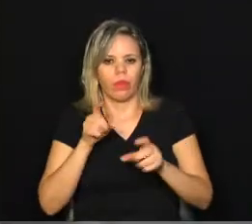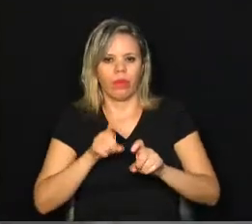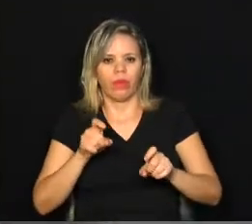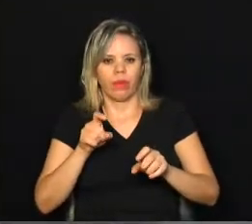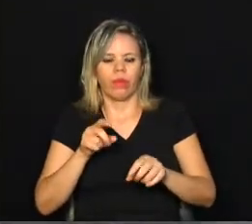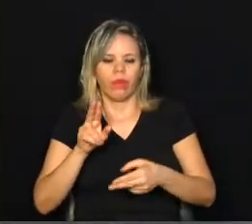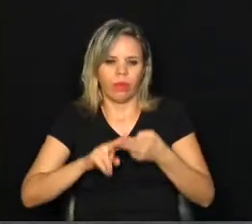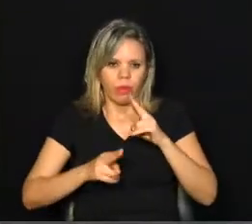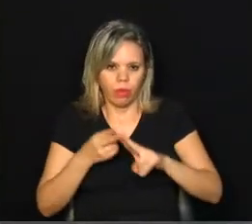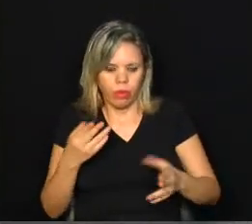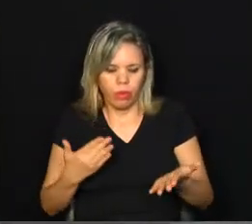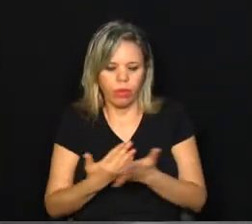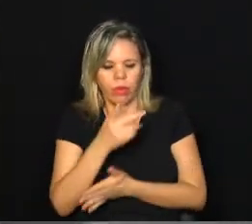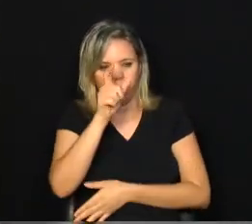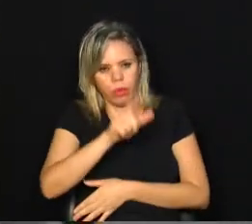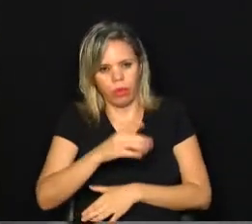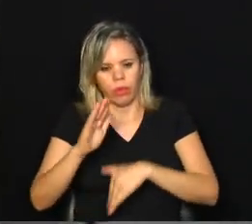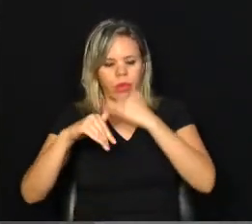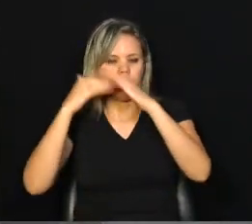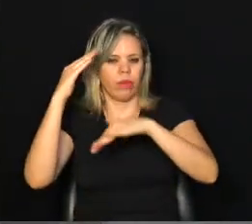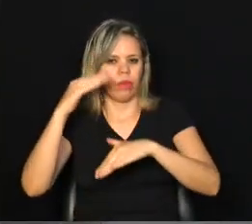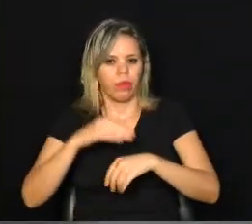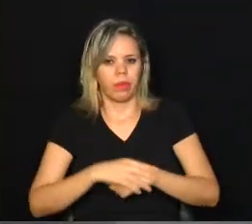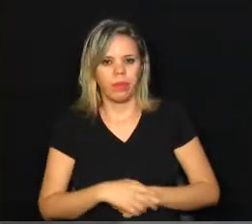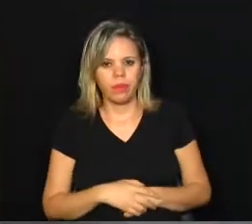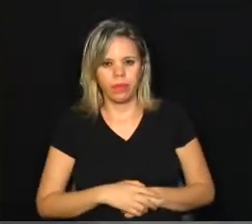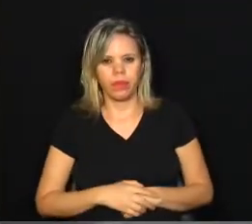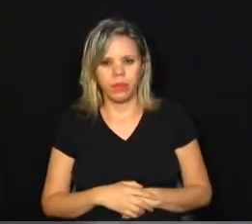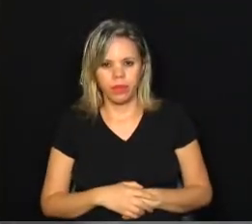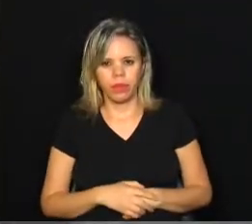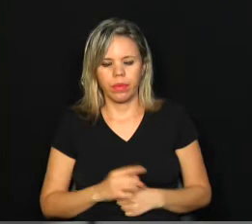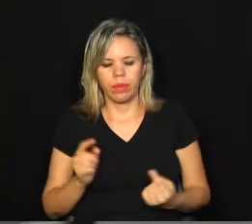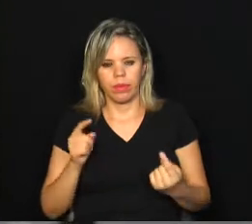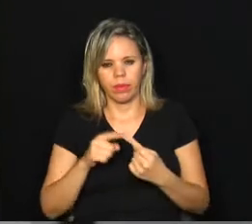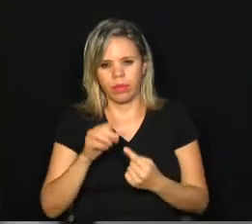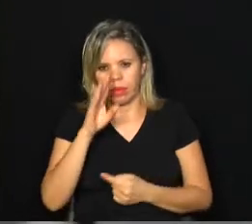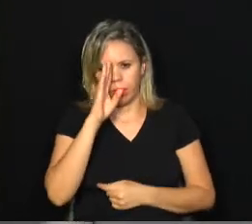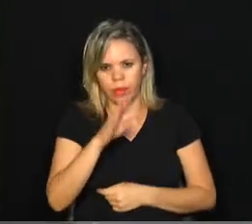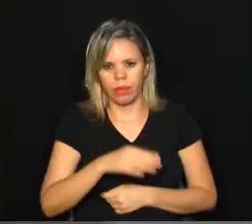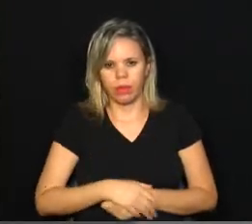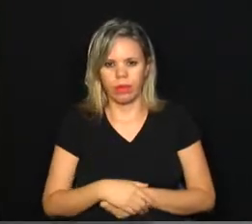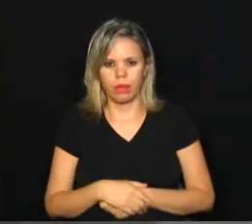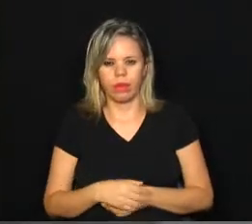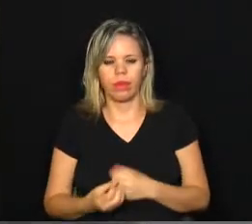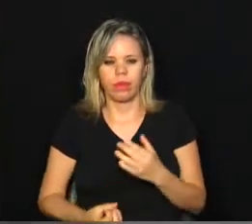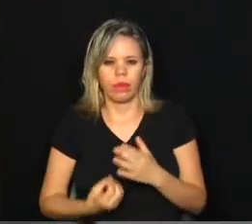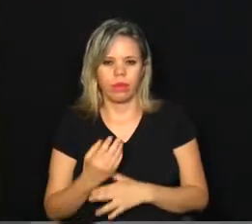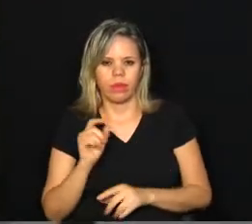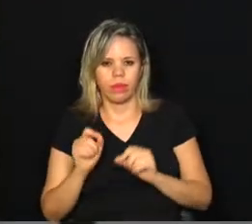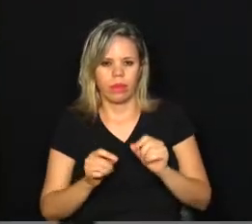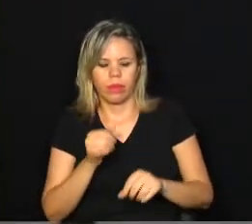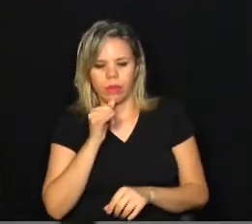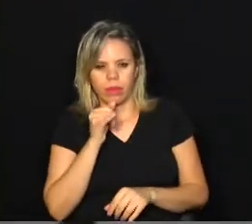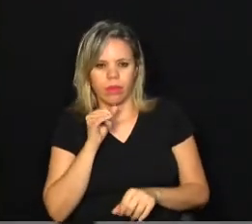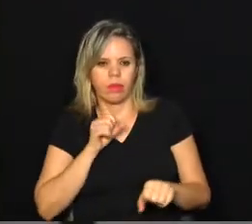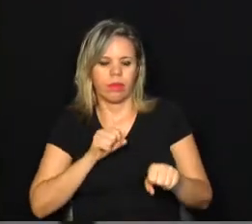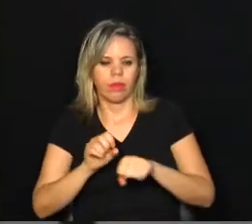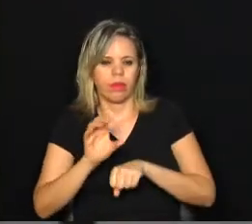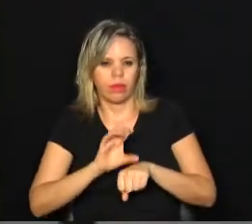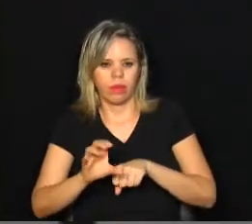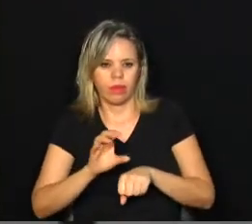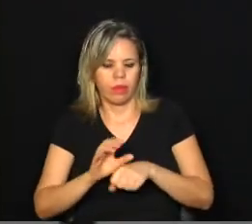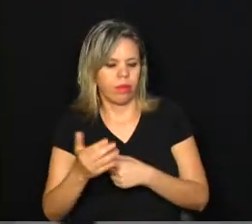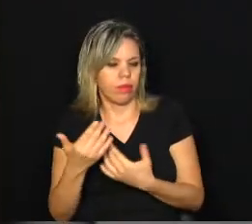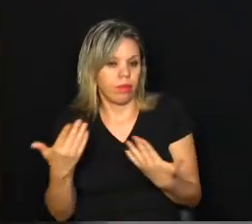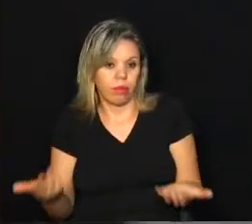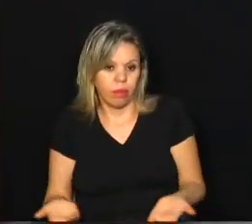talentos e ajudar esses talentos a se desenvolverem, entendeu? Essa é a missão principal. Ocorre que, na formação desses